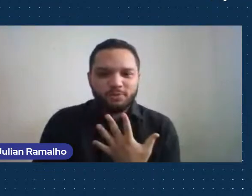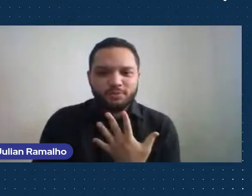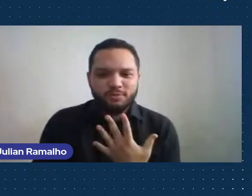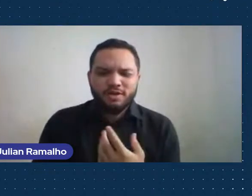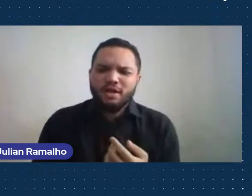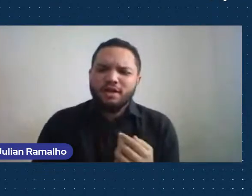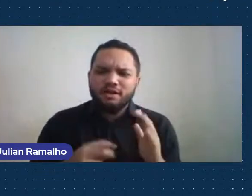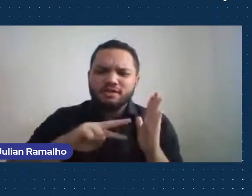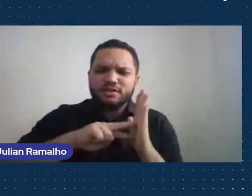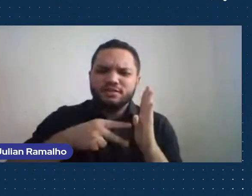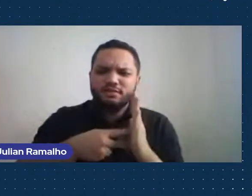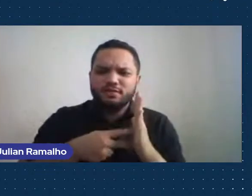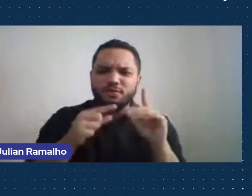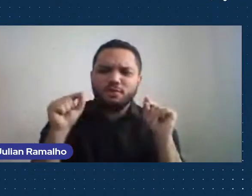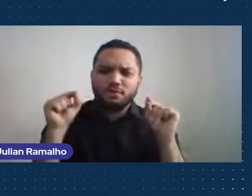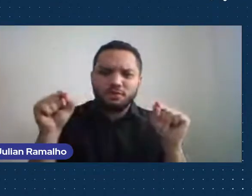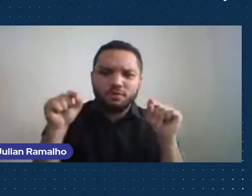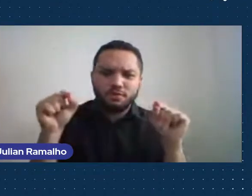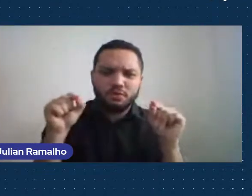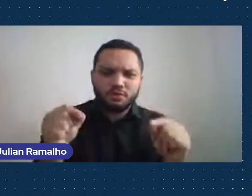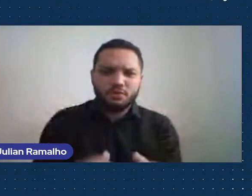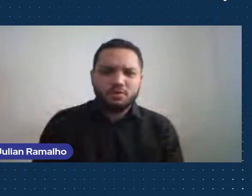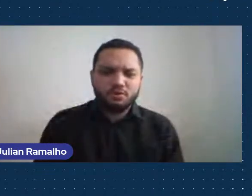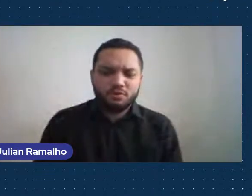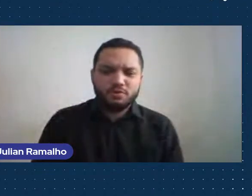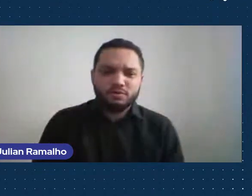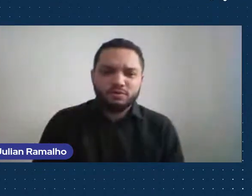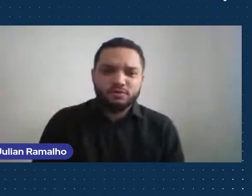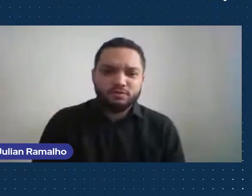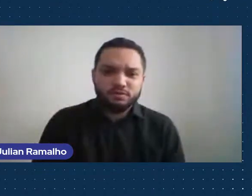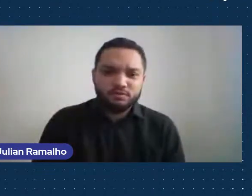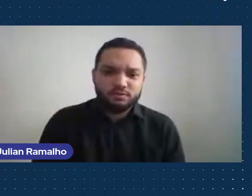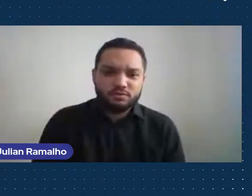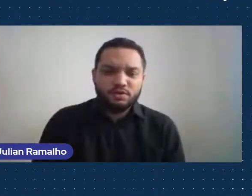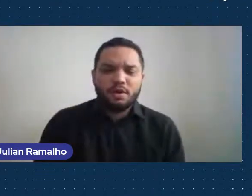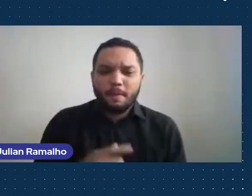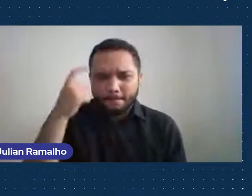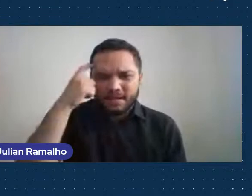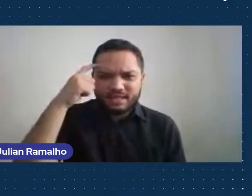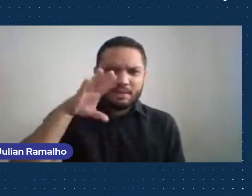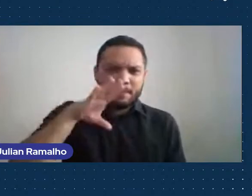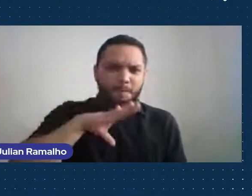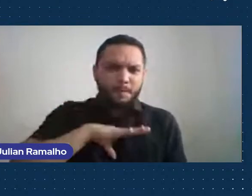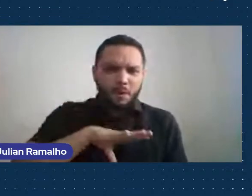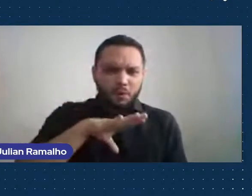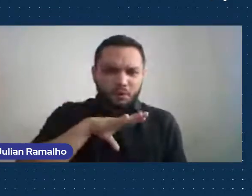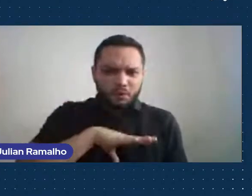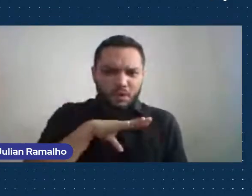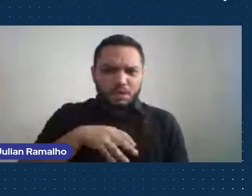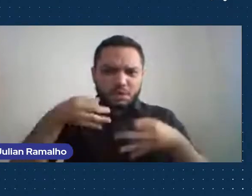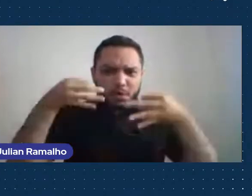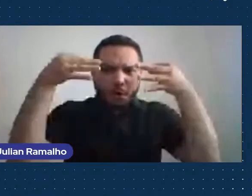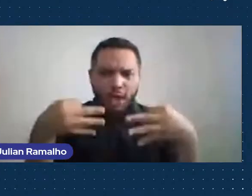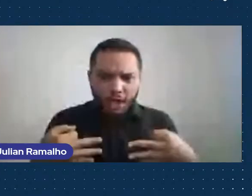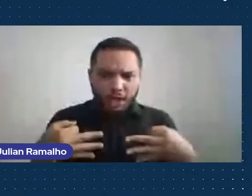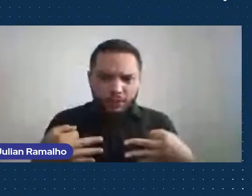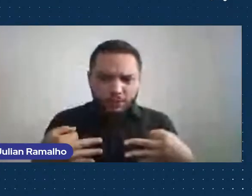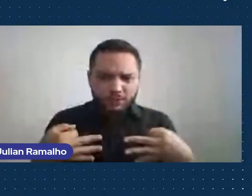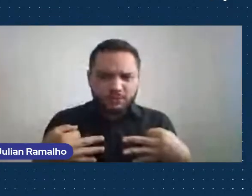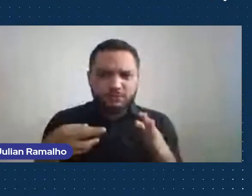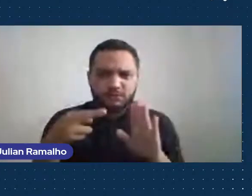significa dizer somente, né, dentro de um português padrão, cujas